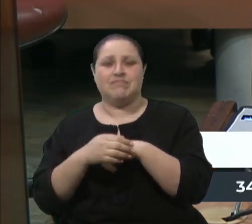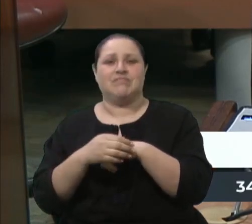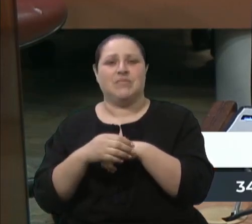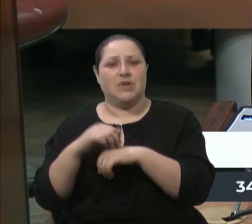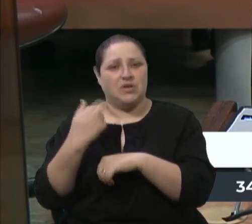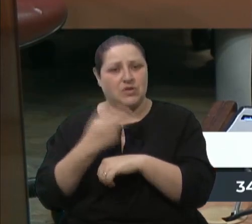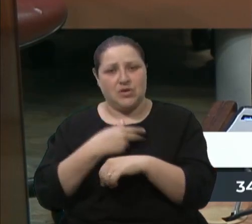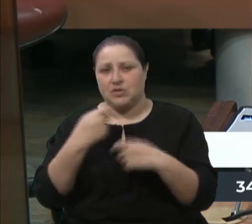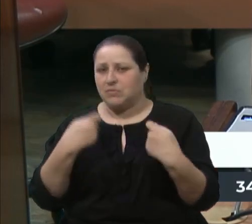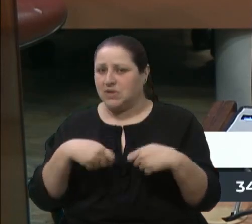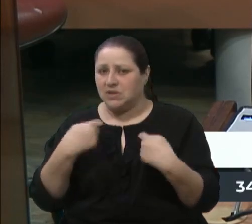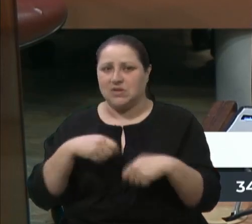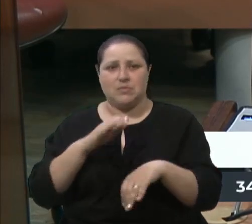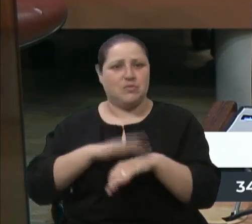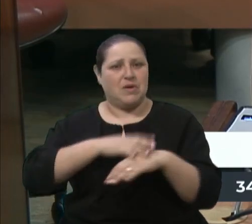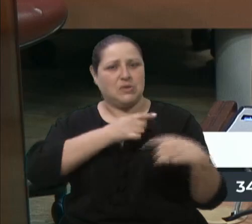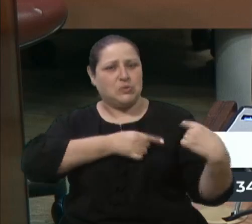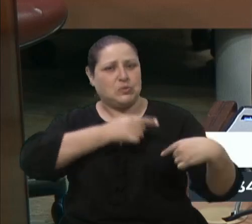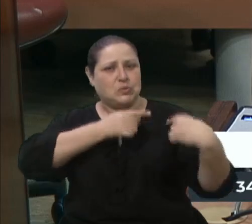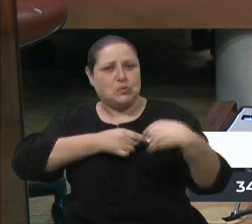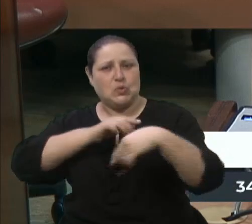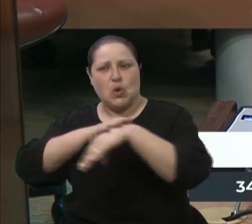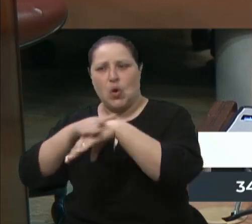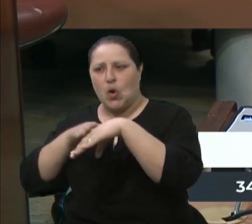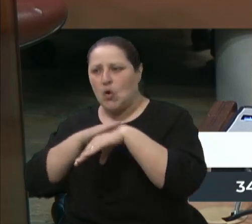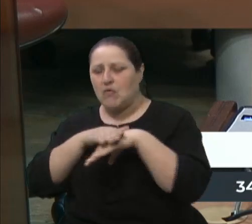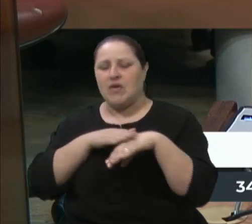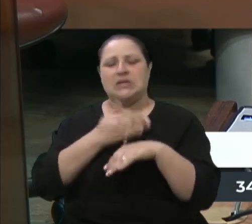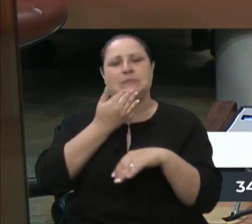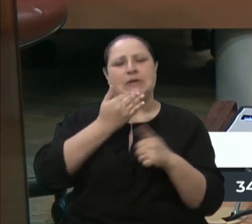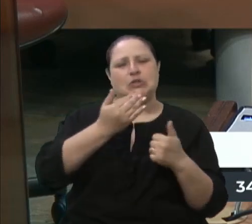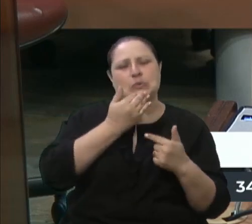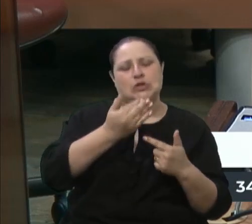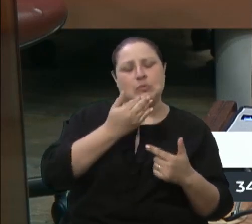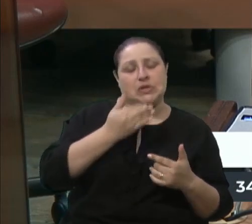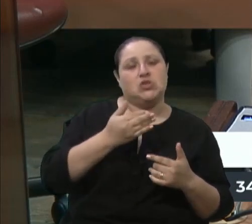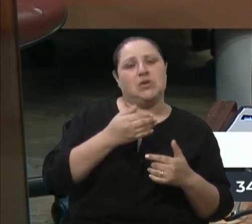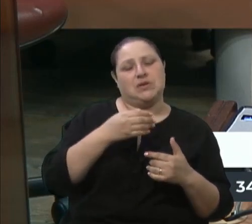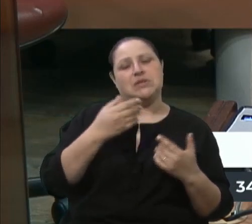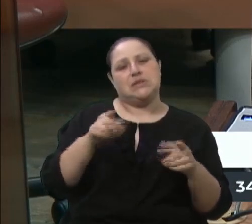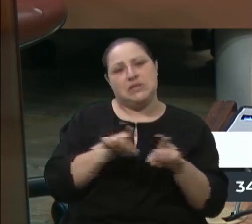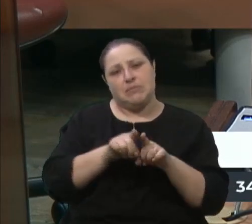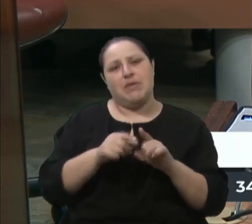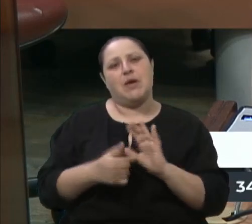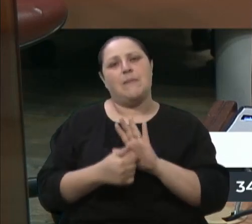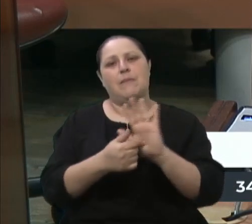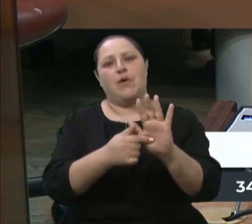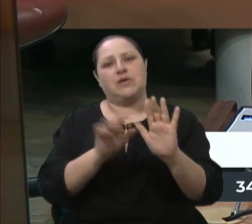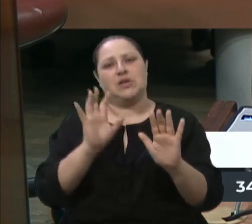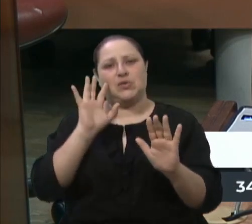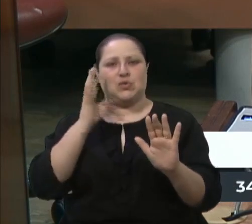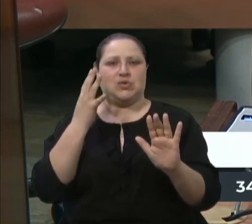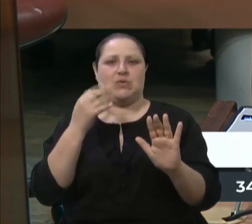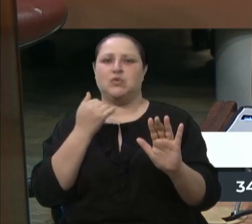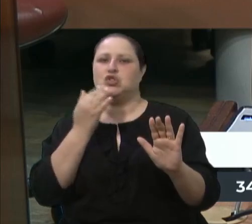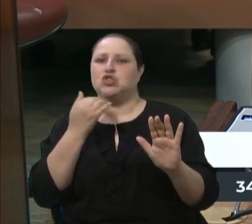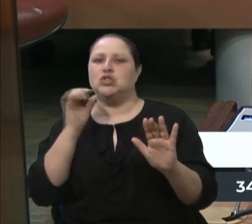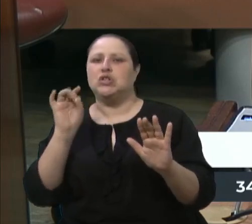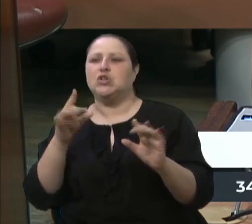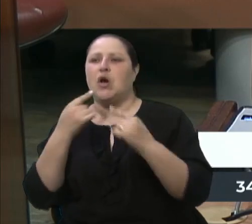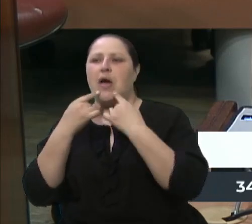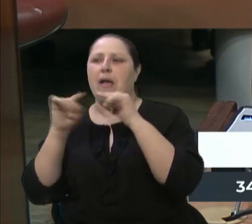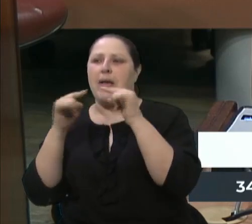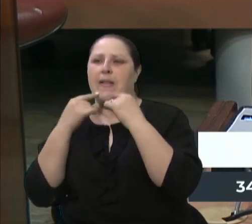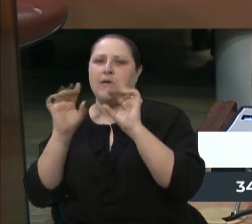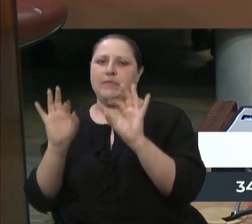mais, debater esse assunto, levar algumas soluções. É claro, não adianta nós só reclamarmos, né? Mas